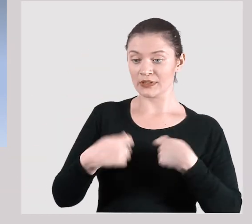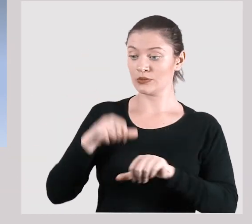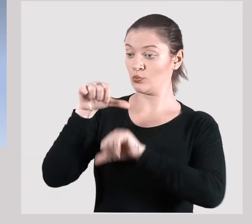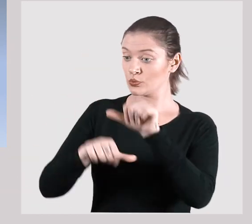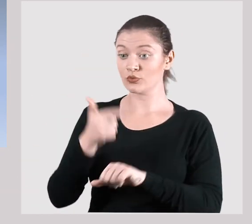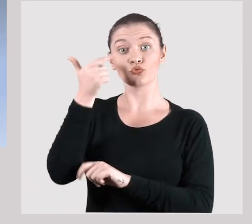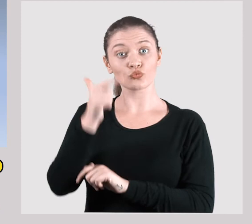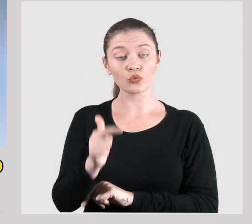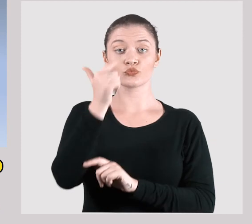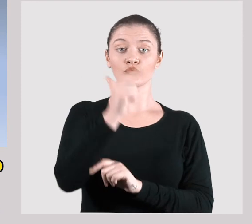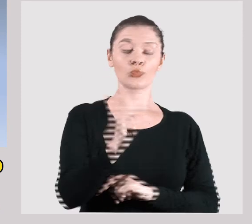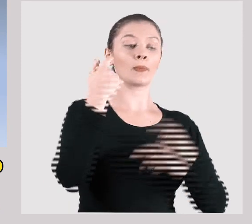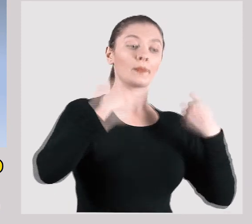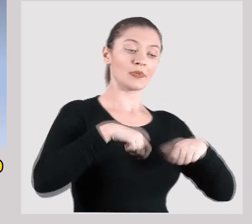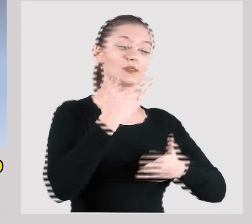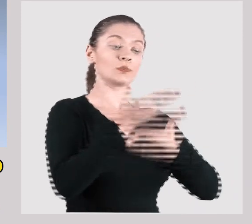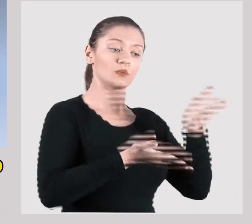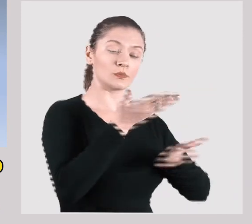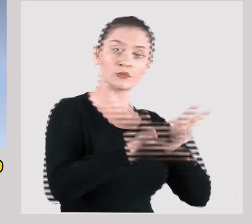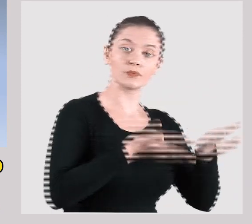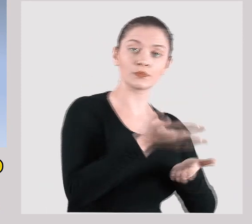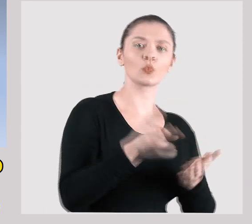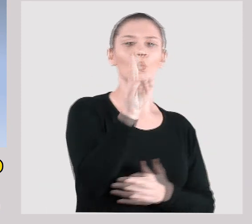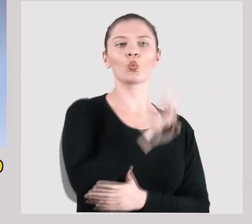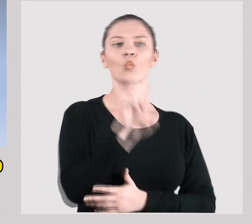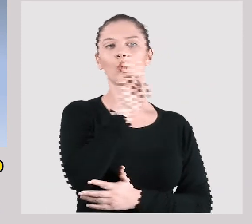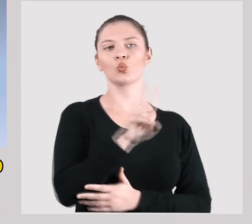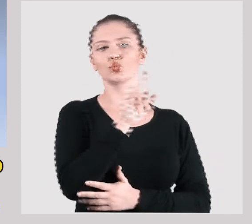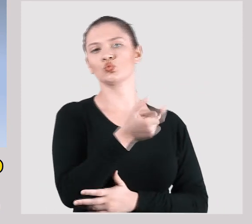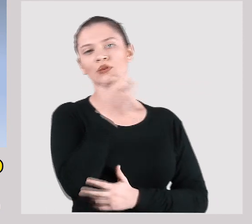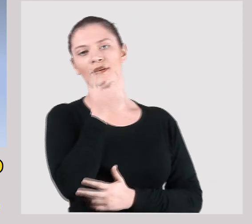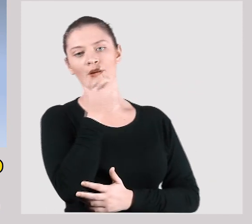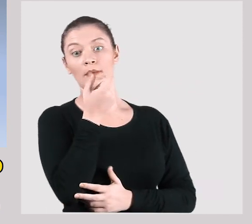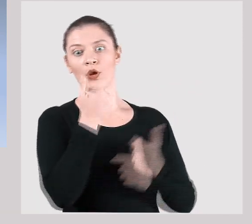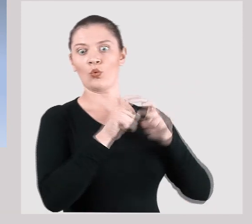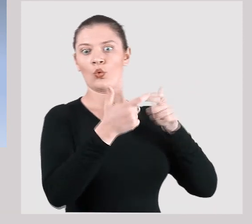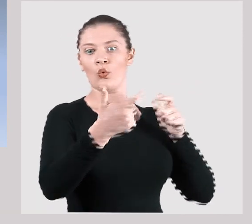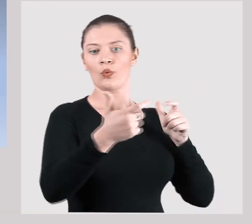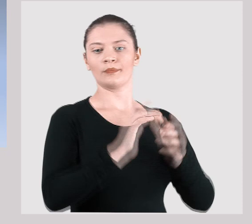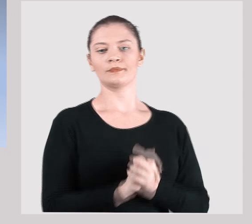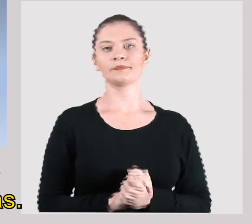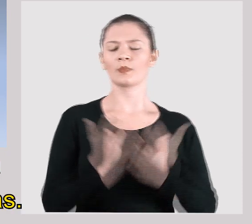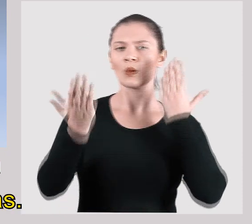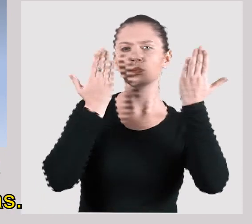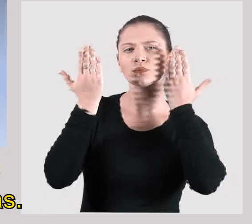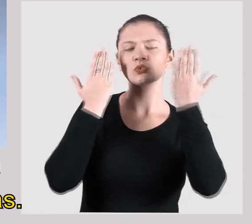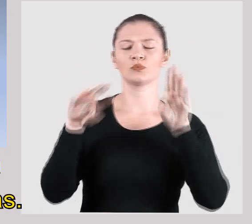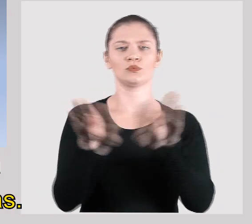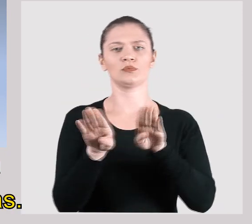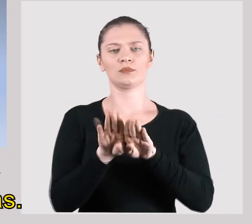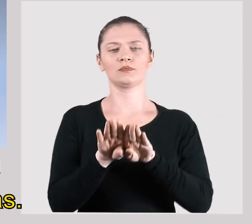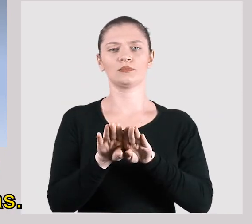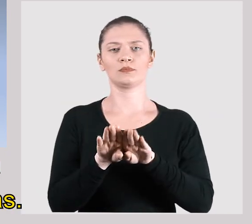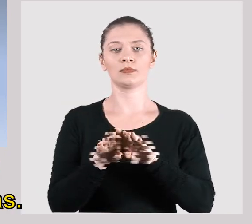precisam de acompanhamento clínico para ter tido danos, né, com o uso de hormônios em quantidades, danos psicológicos. Então, deveria